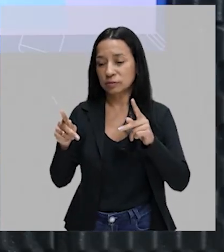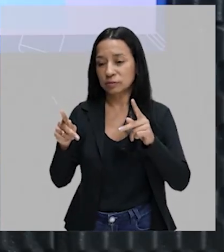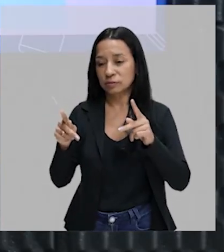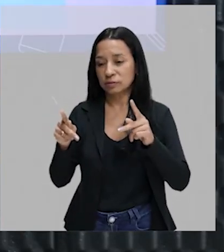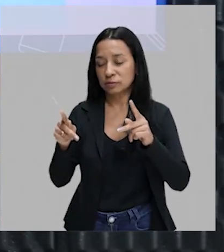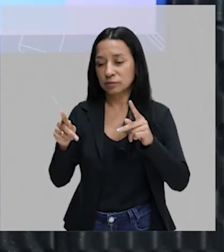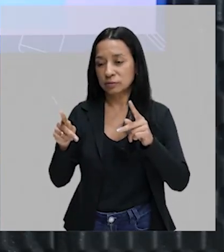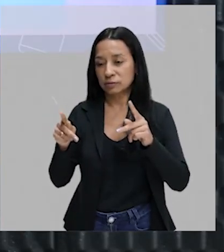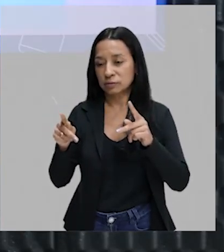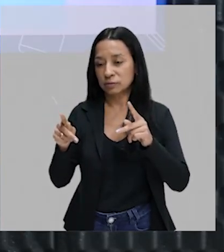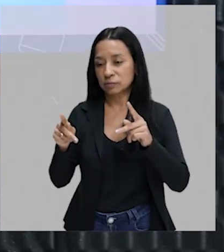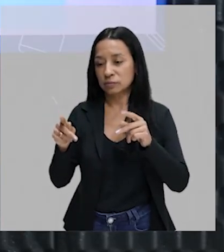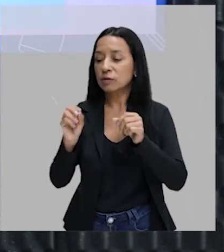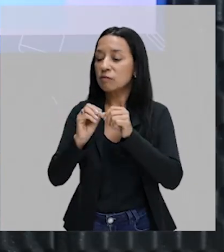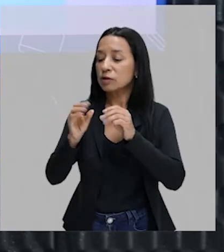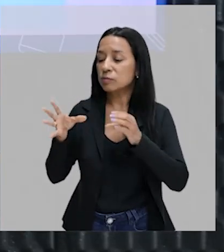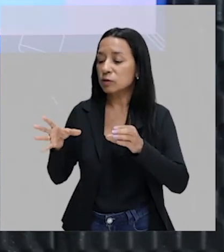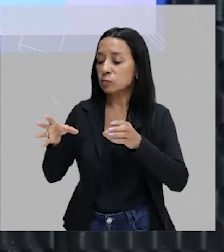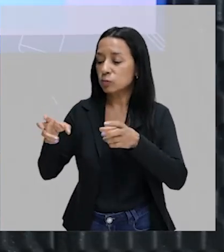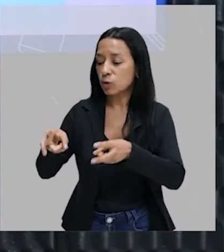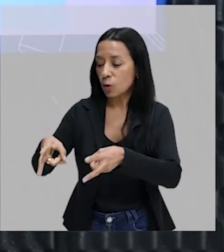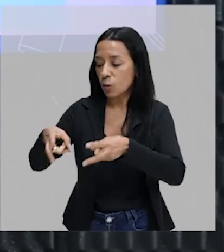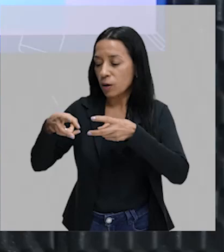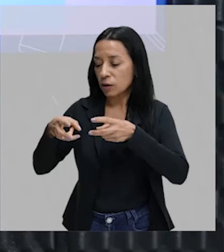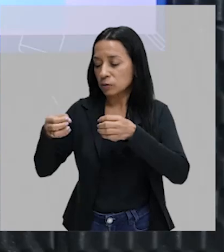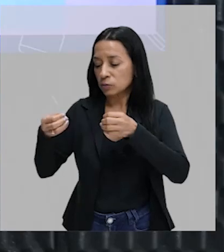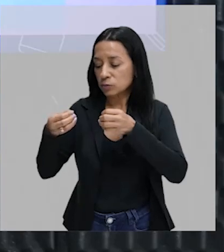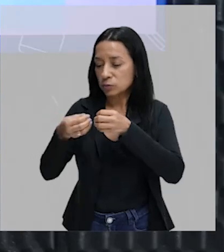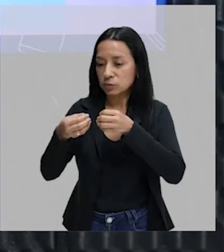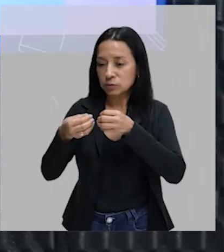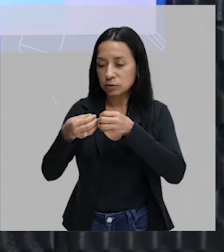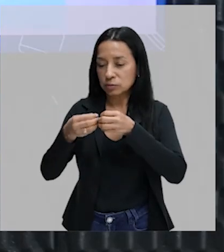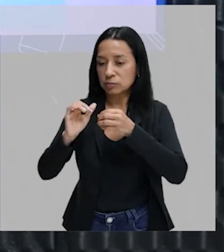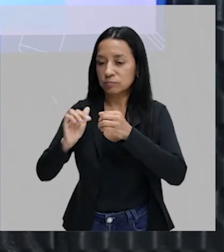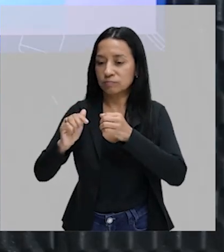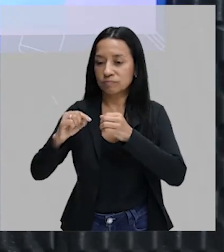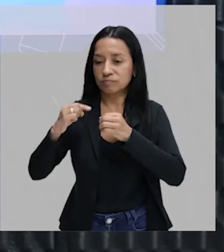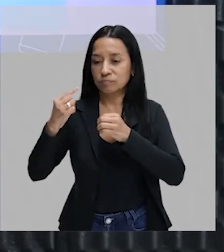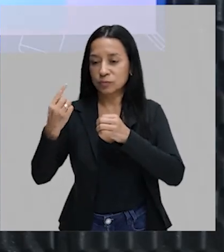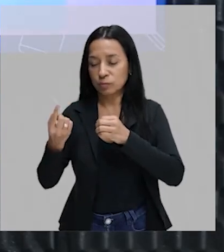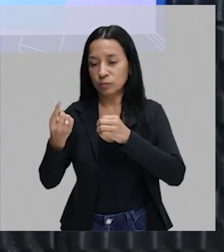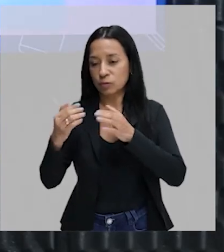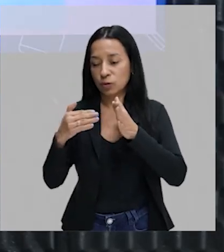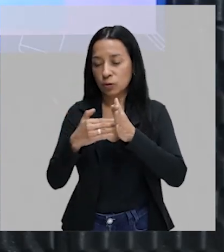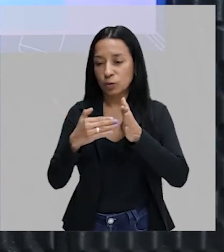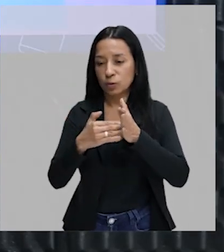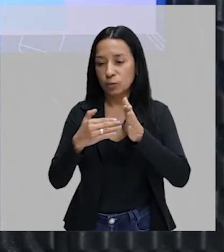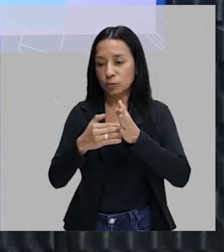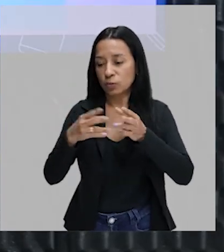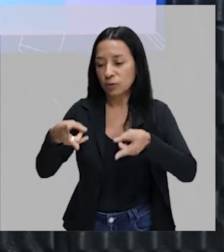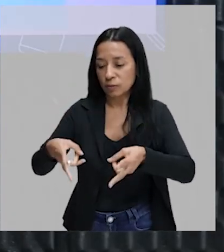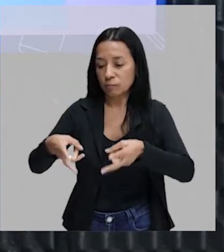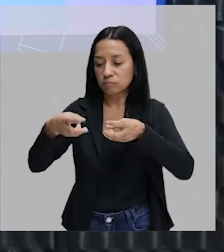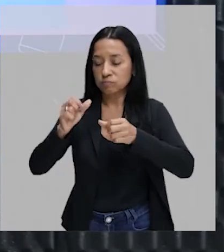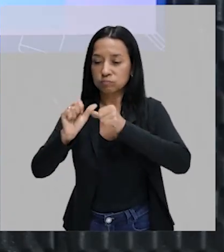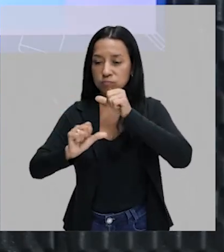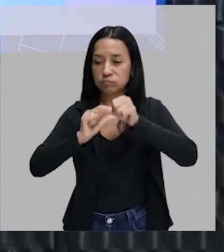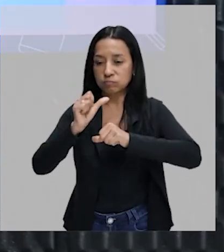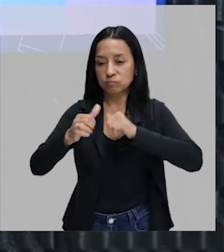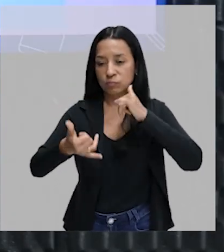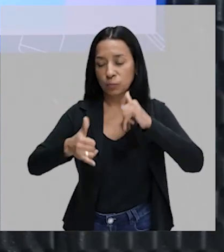de uma enzima que, posteriormente, vai estar controlando ou catalisando uma reação